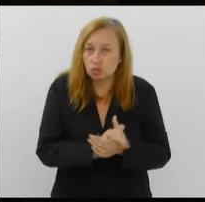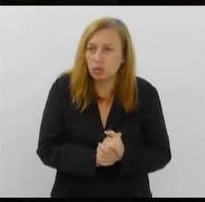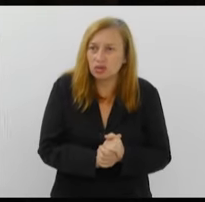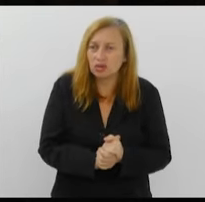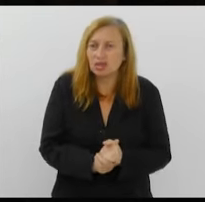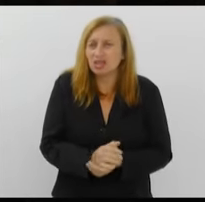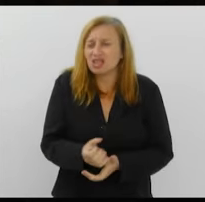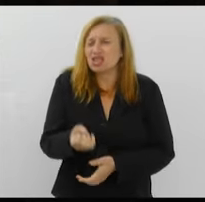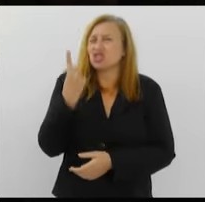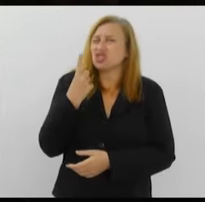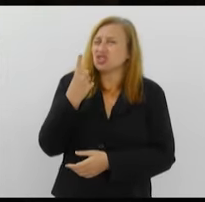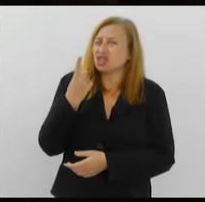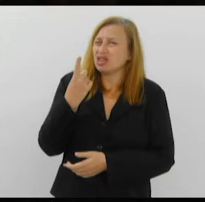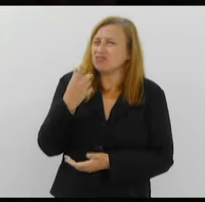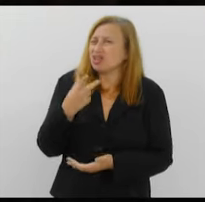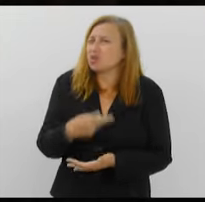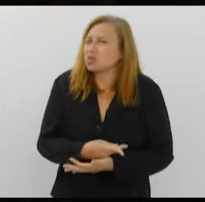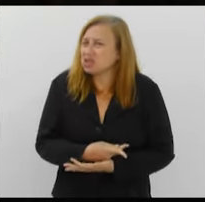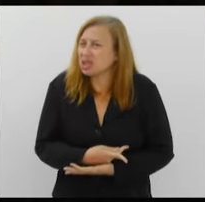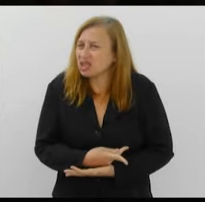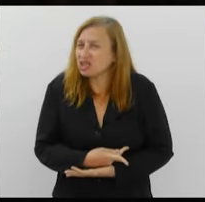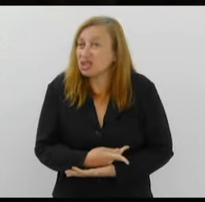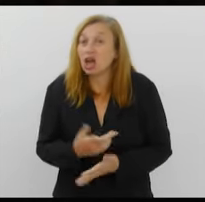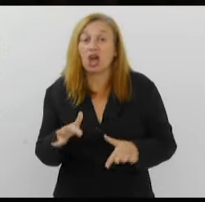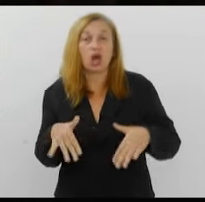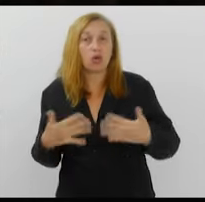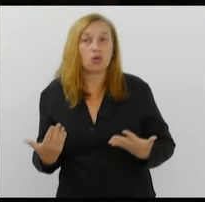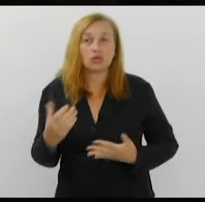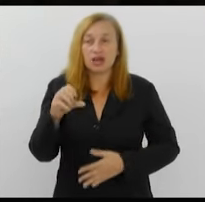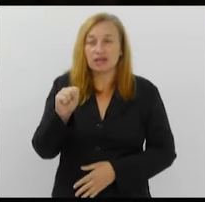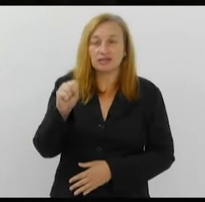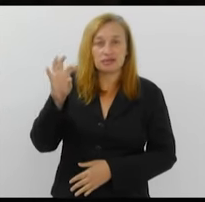mais estranheza ainda é quando